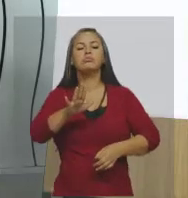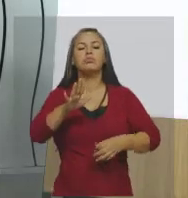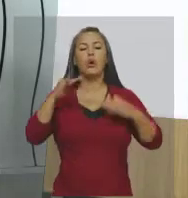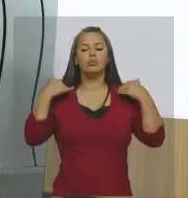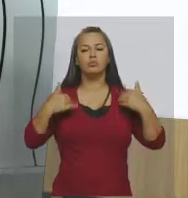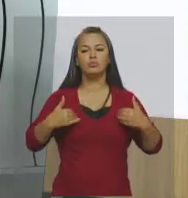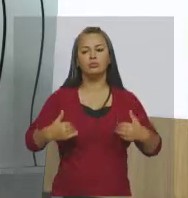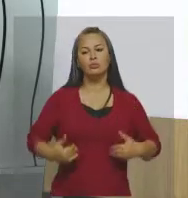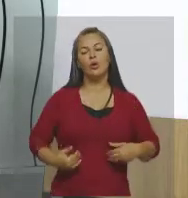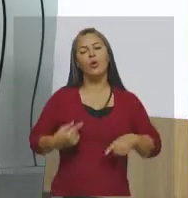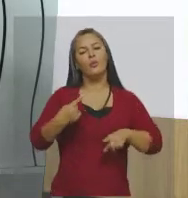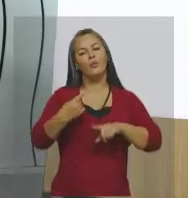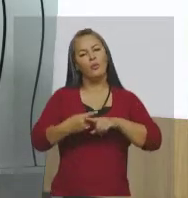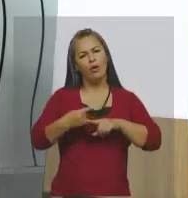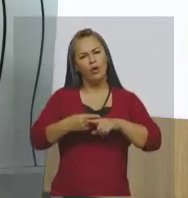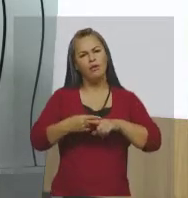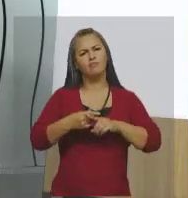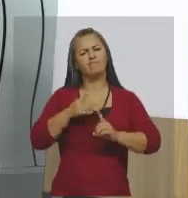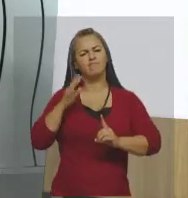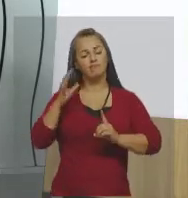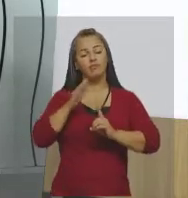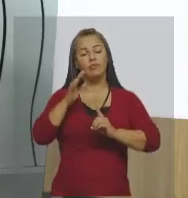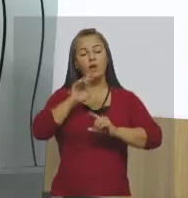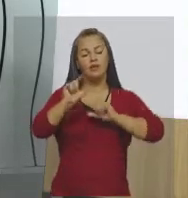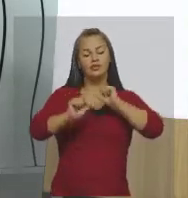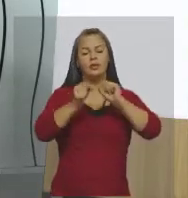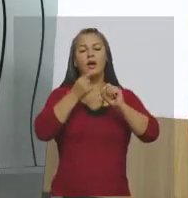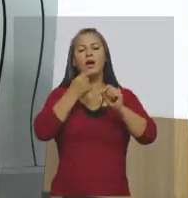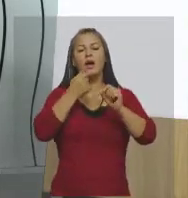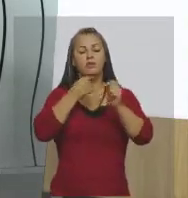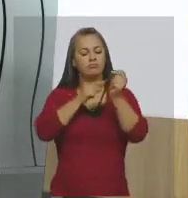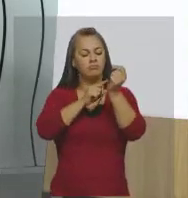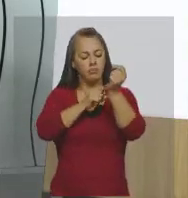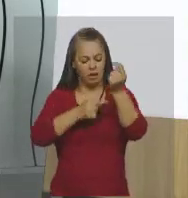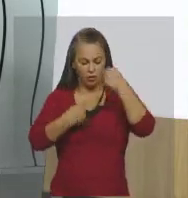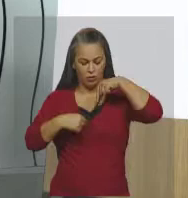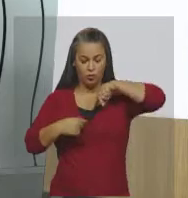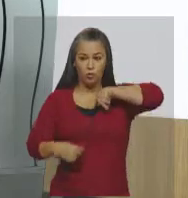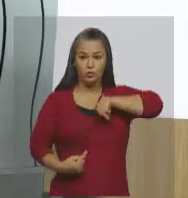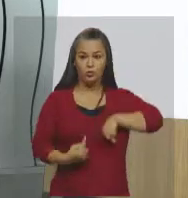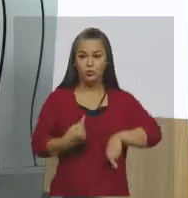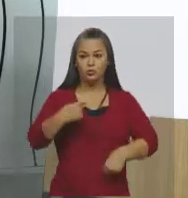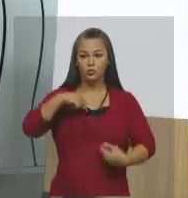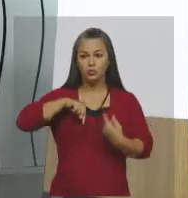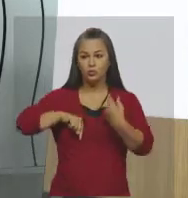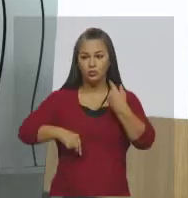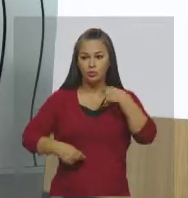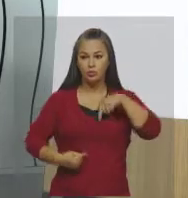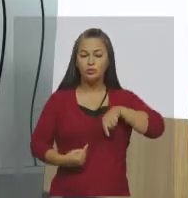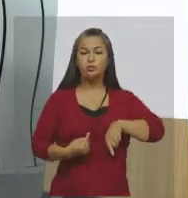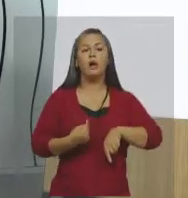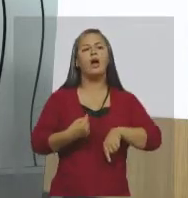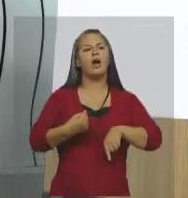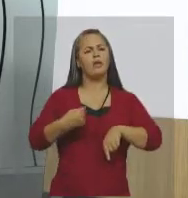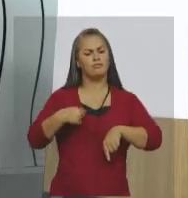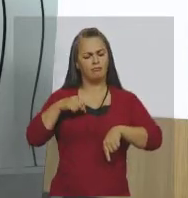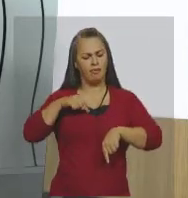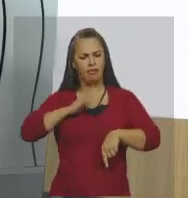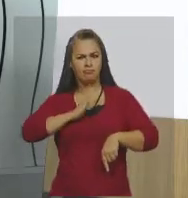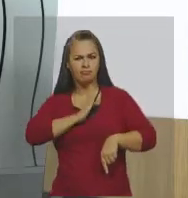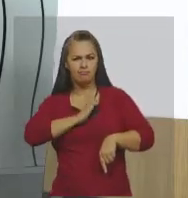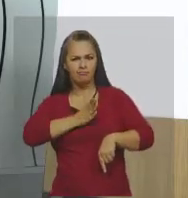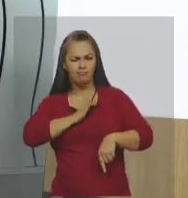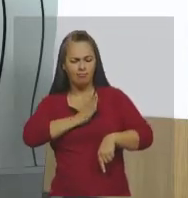relacionado diretamente com a circulação sanguínea, portanto transporta tanto os nutrientes que o